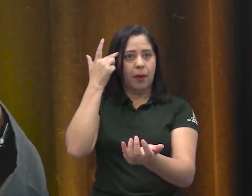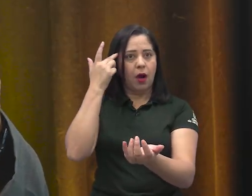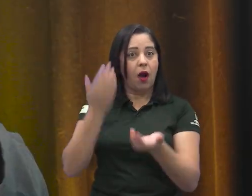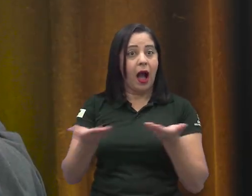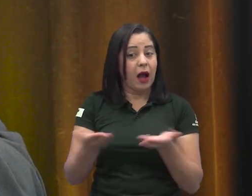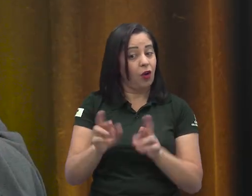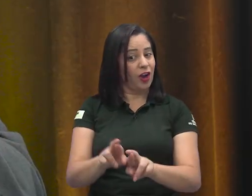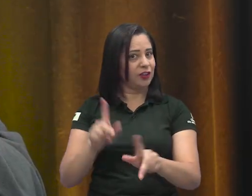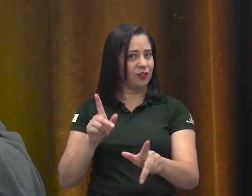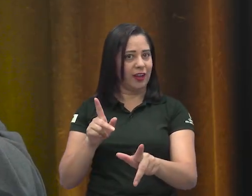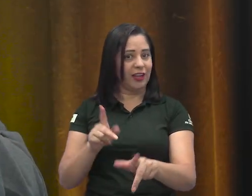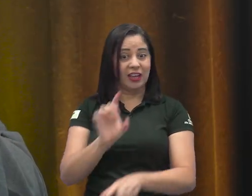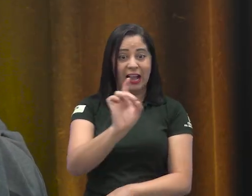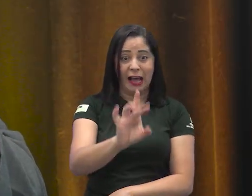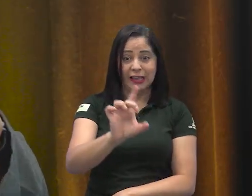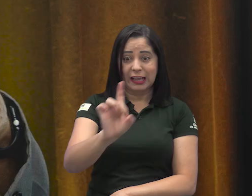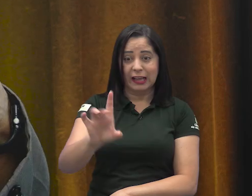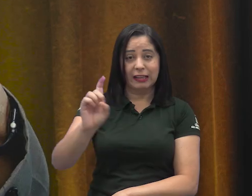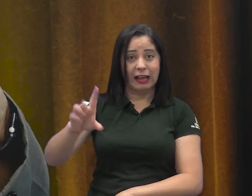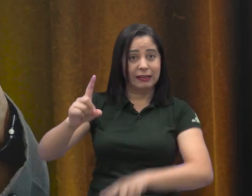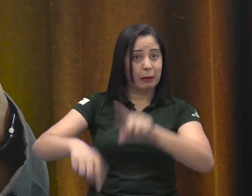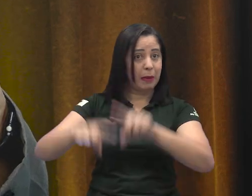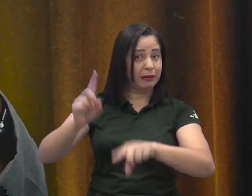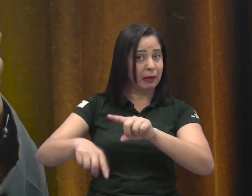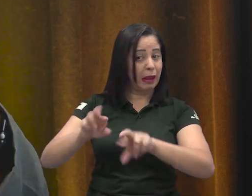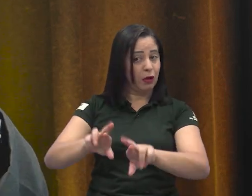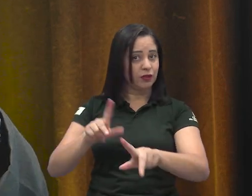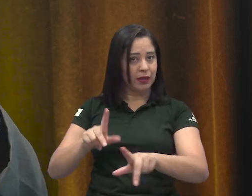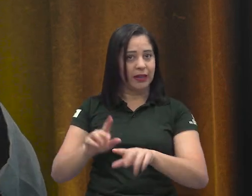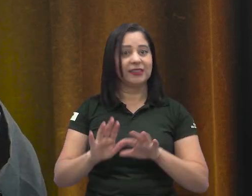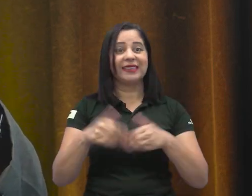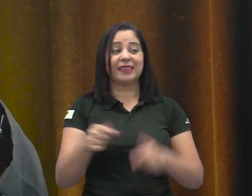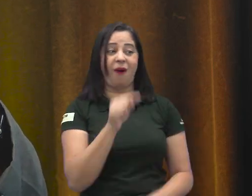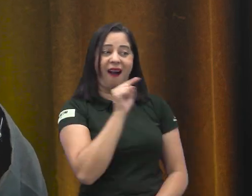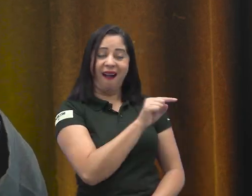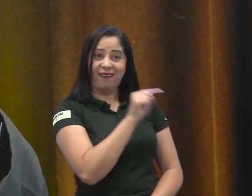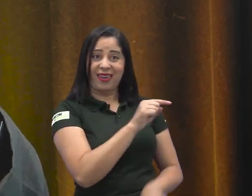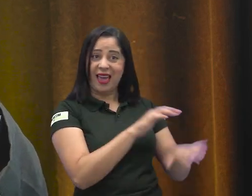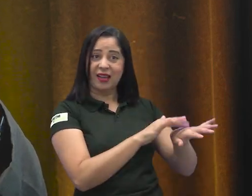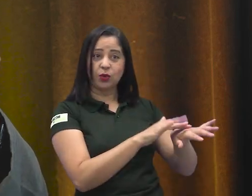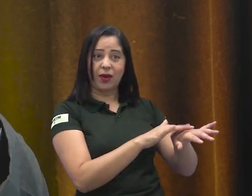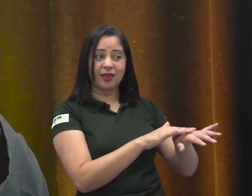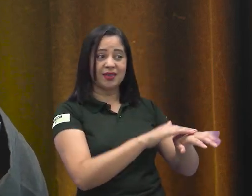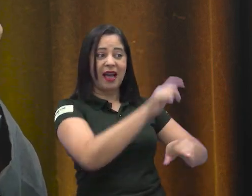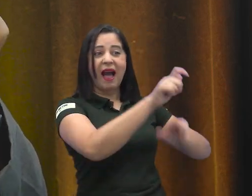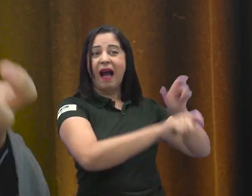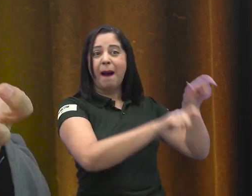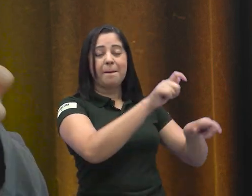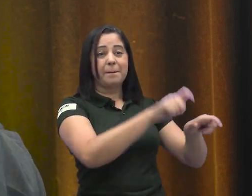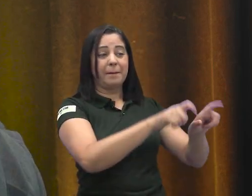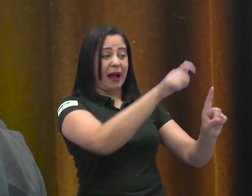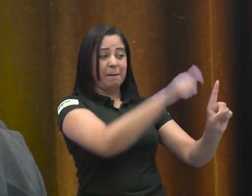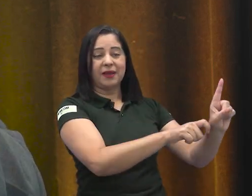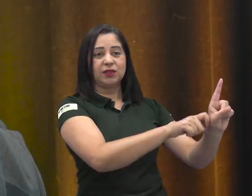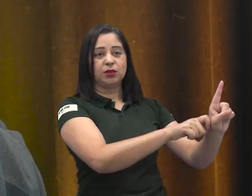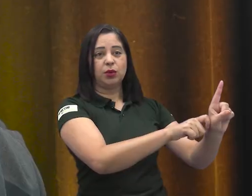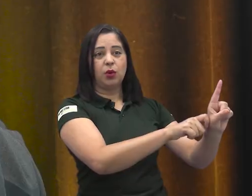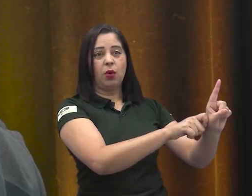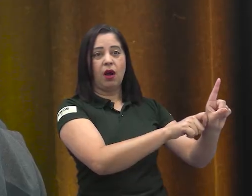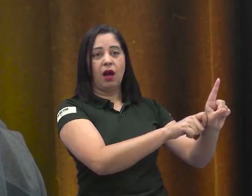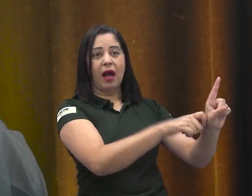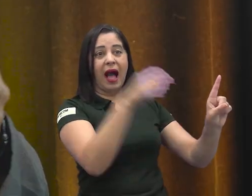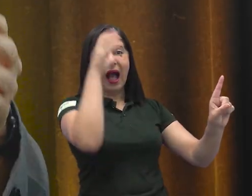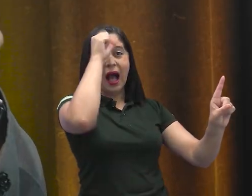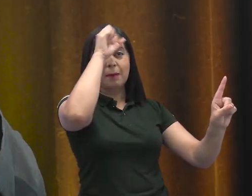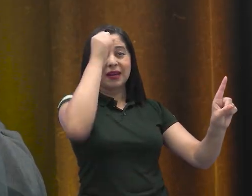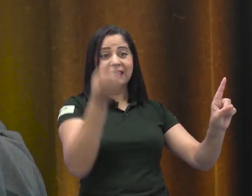tem a sua característica. Então, no Alzheimer, ele vai perdendo essa capacidade de aprender novas